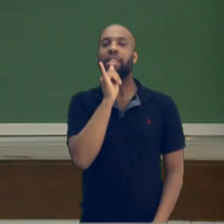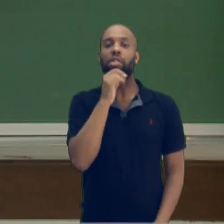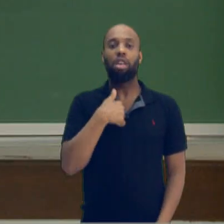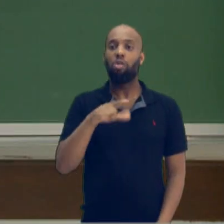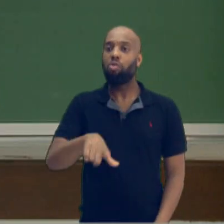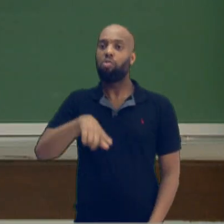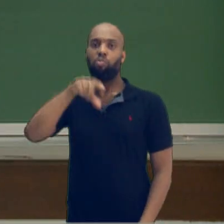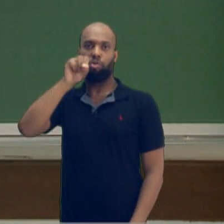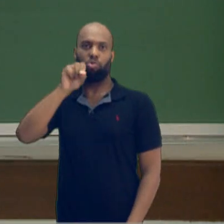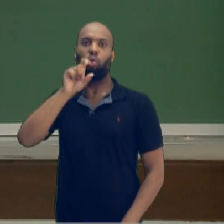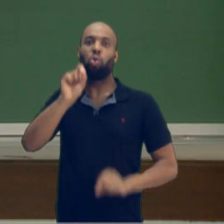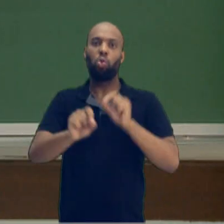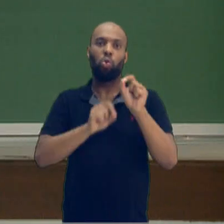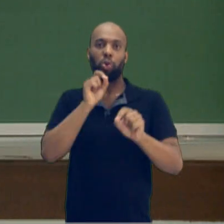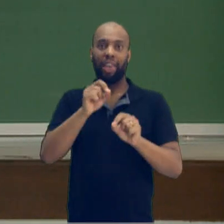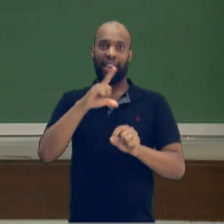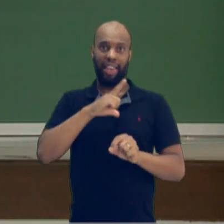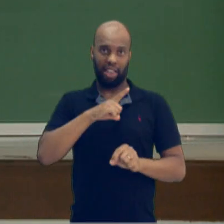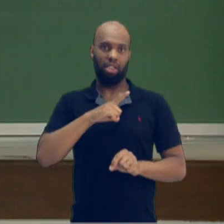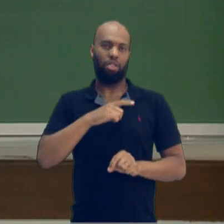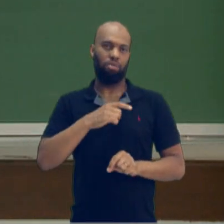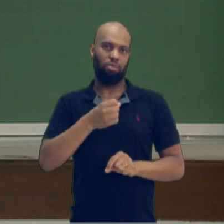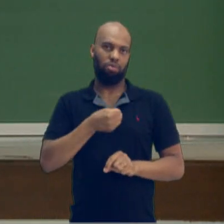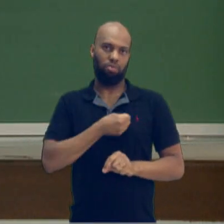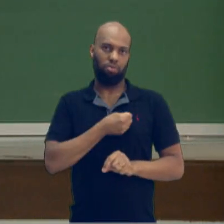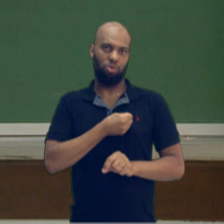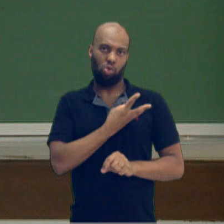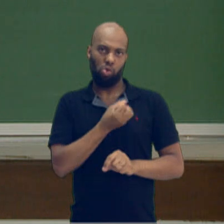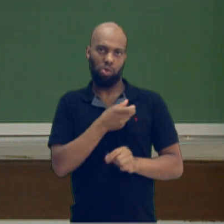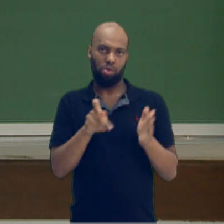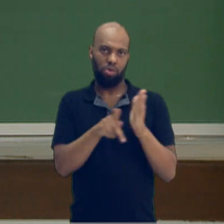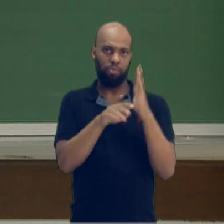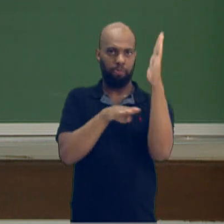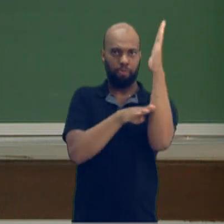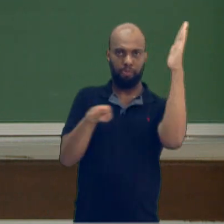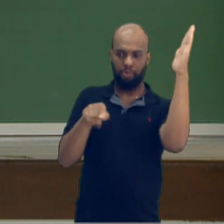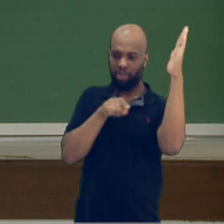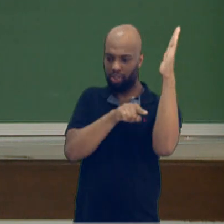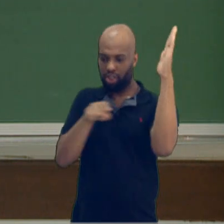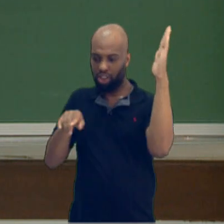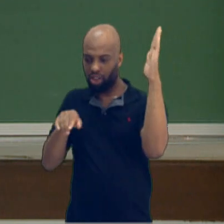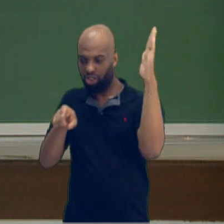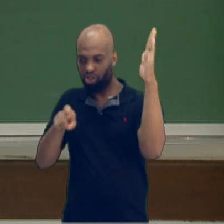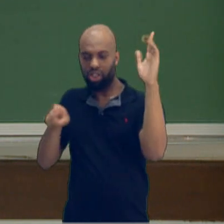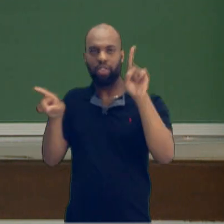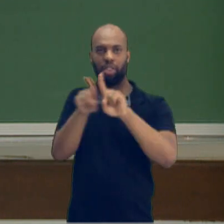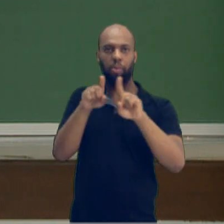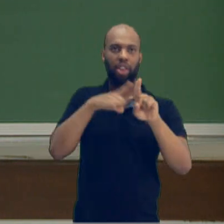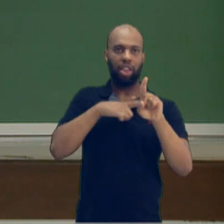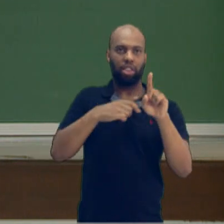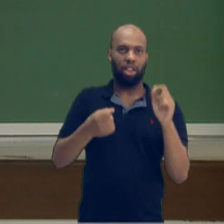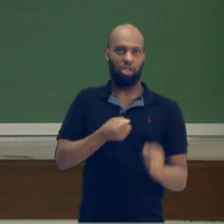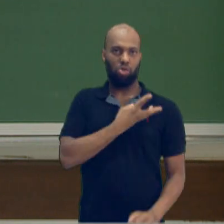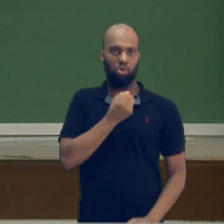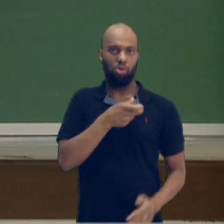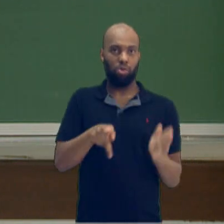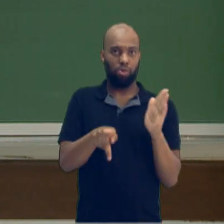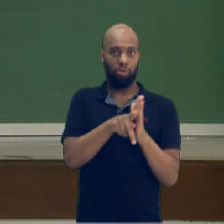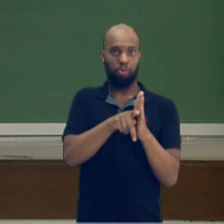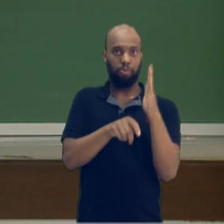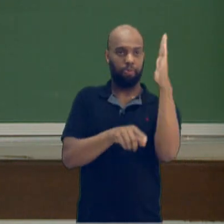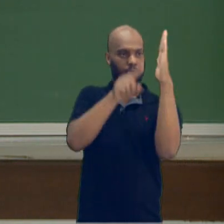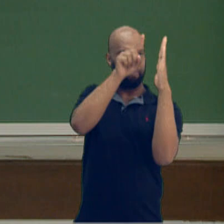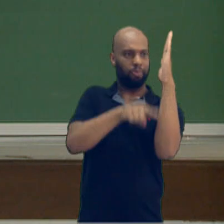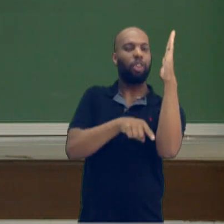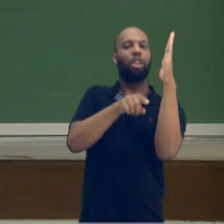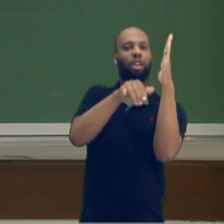2, cada ponto vai ser formado por um valor de x e um valor de y, tá? Então, a gente pode chamar x1, y1,